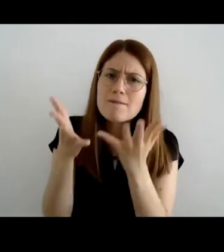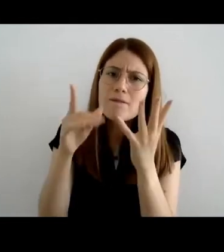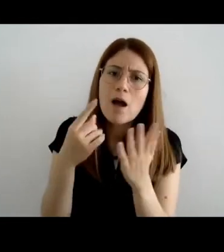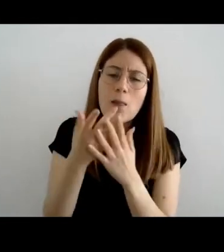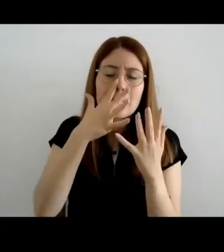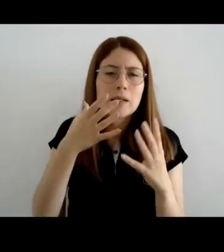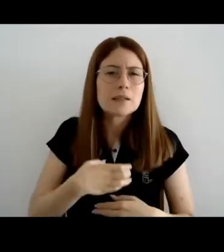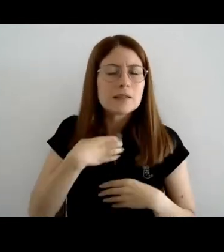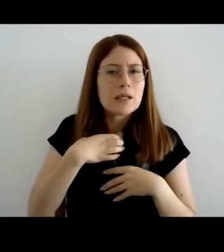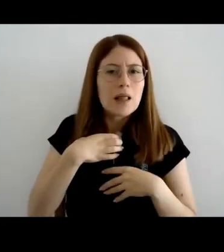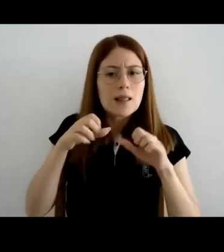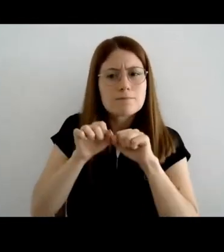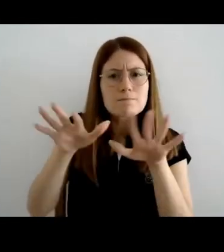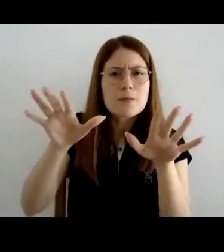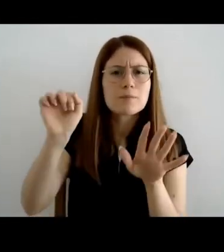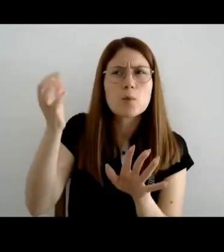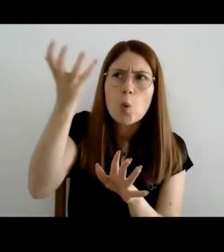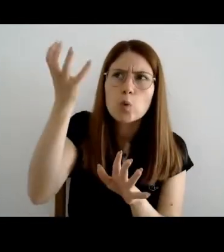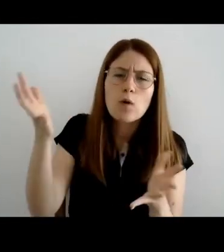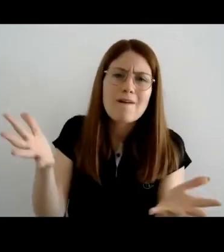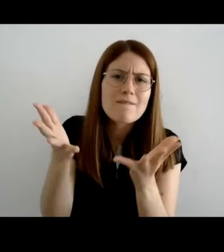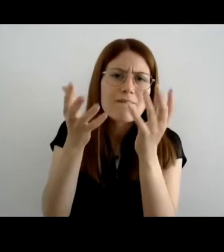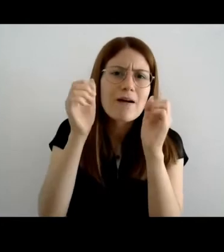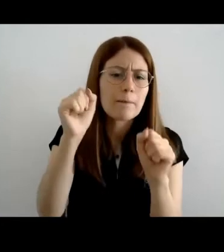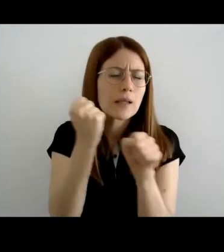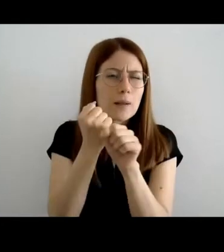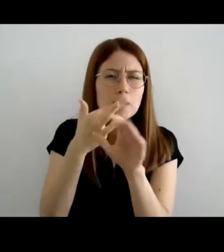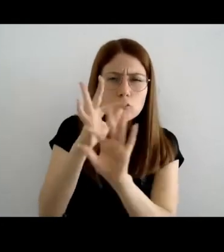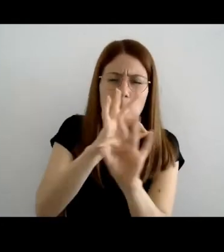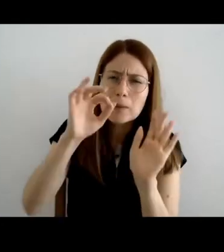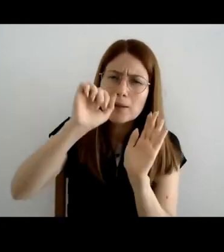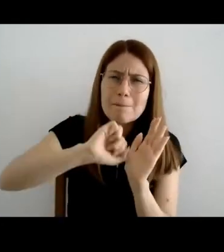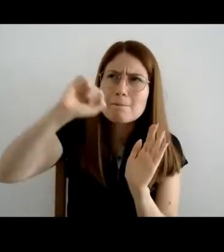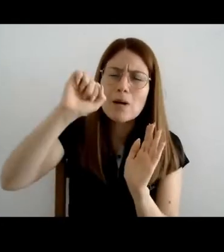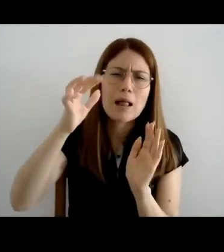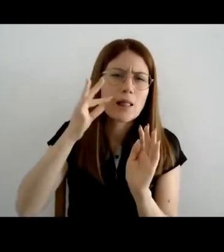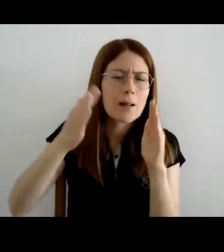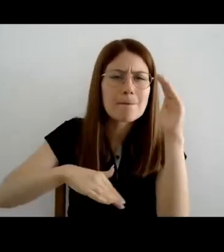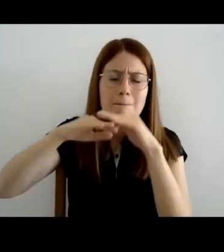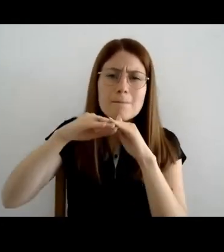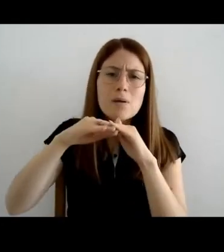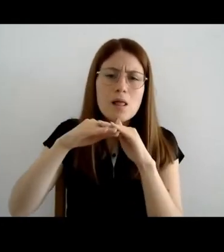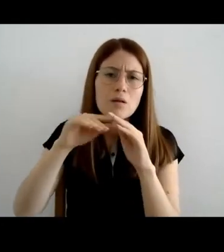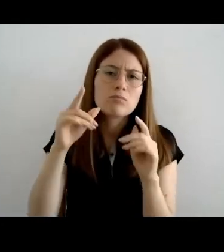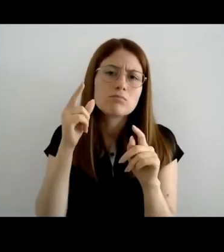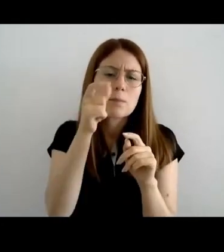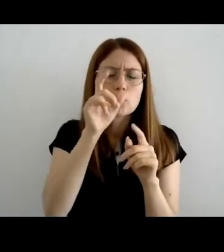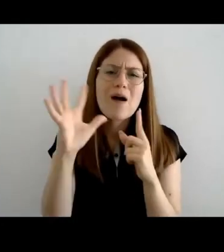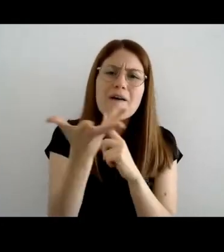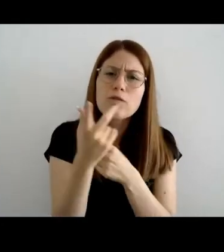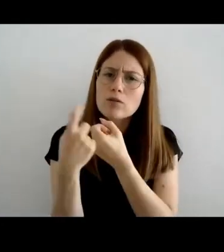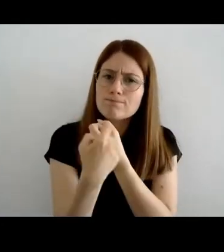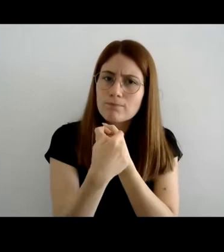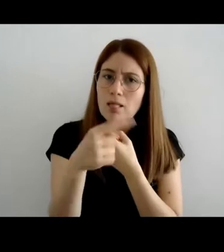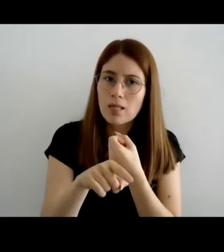bocadinho a cultura em prol do desempenho e da excelência nos organismos envolventes e com quem estabelece parcerias. E, por